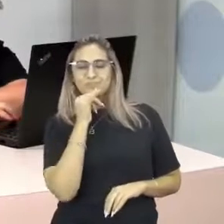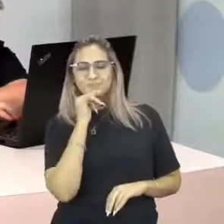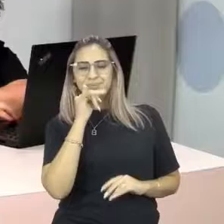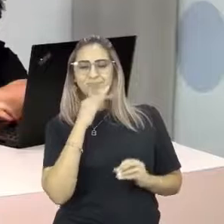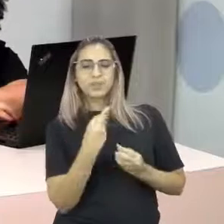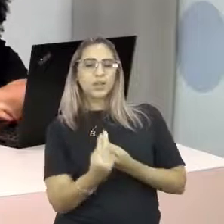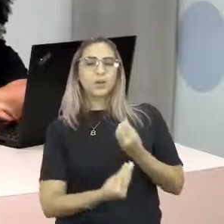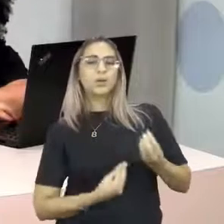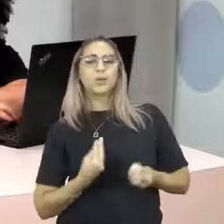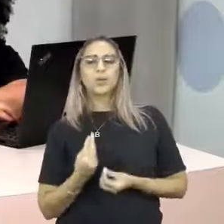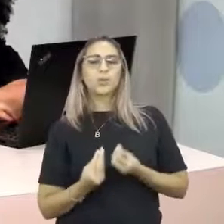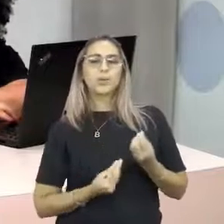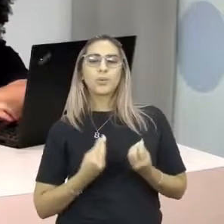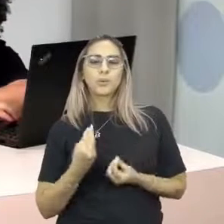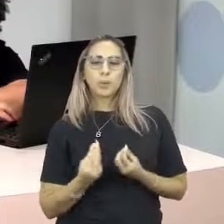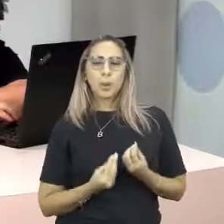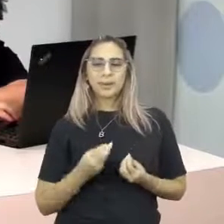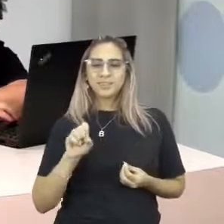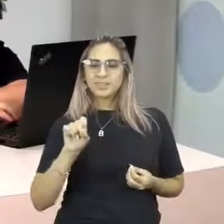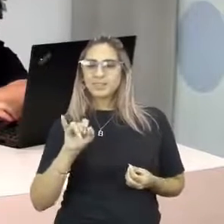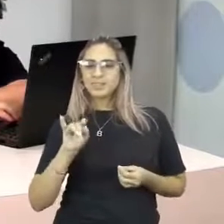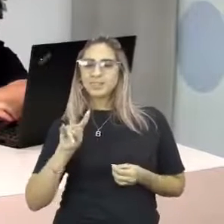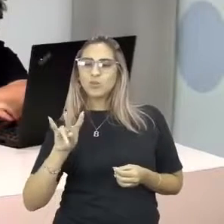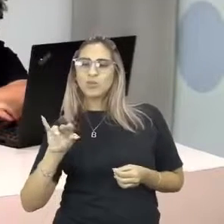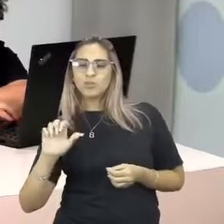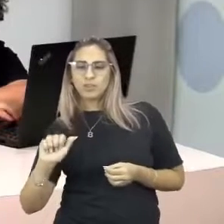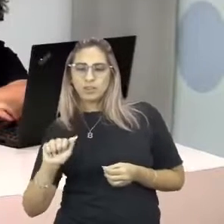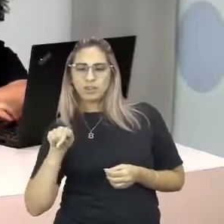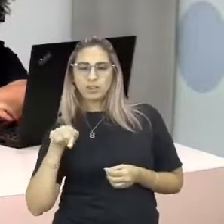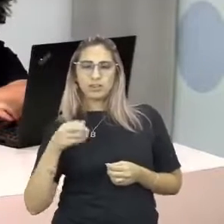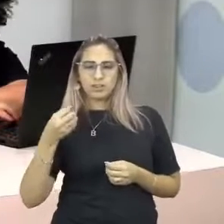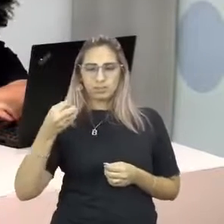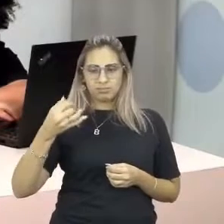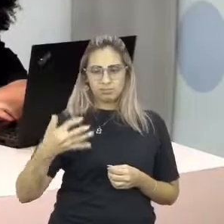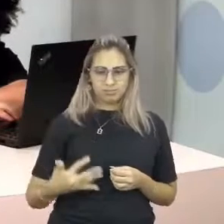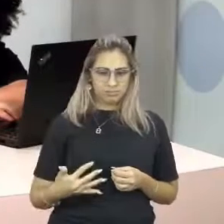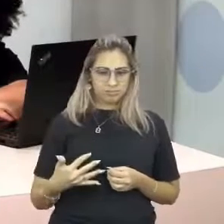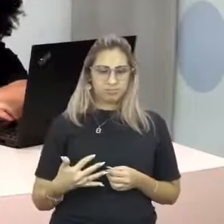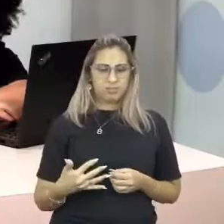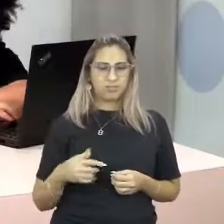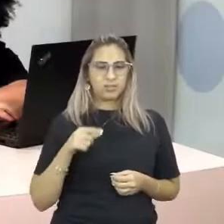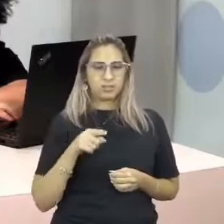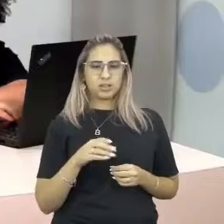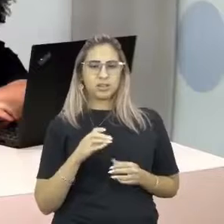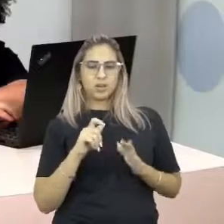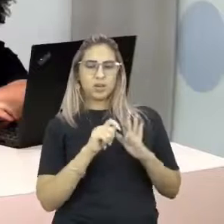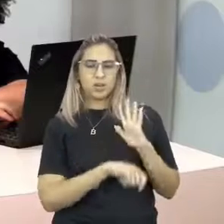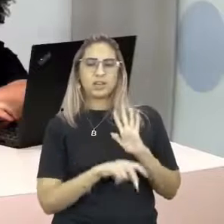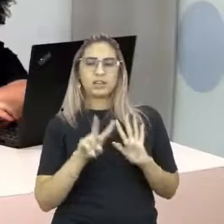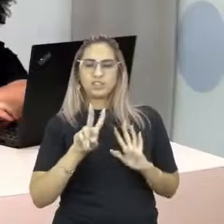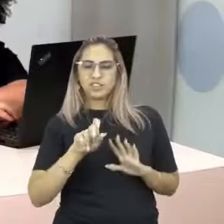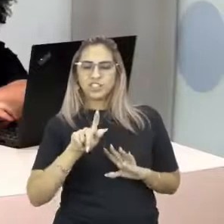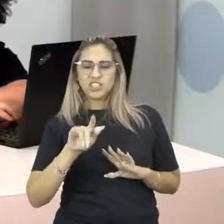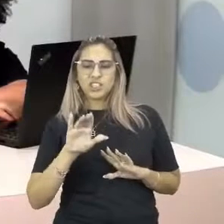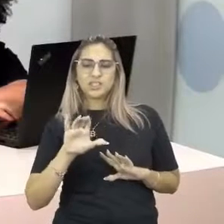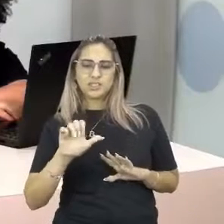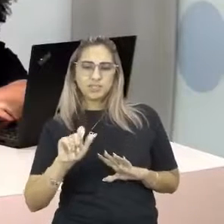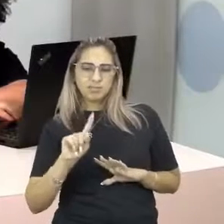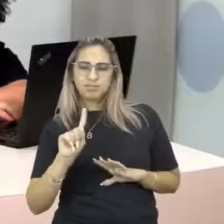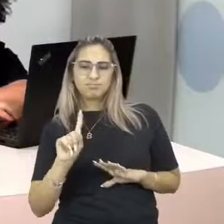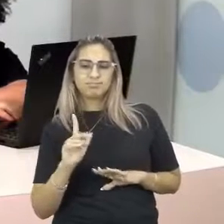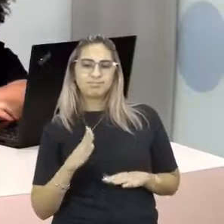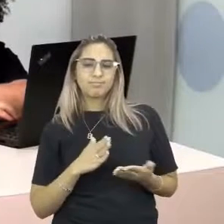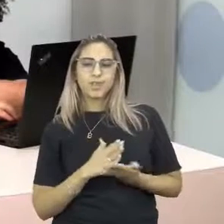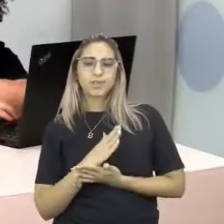Como fica a Silvia? Como fica para quem tem contrato em vigência, porém não passou